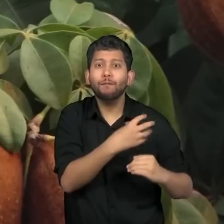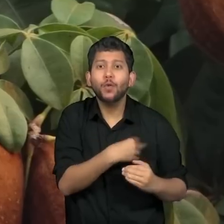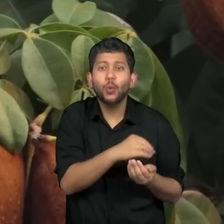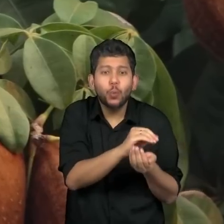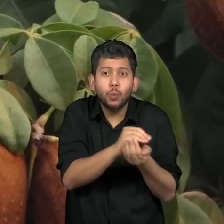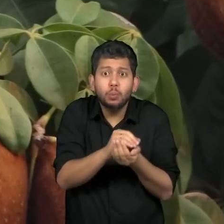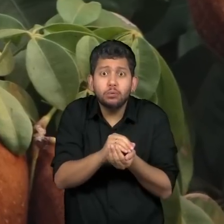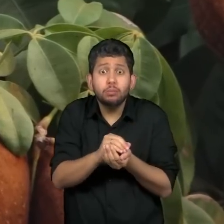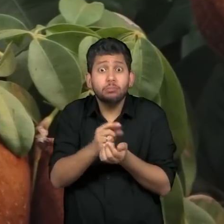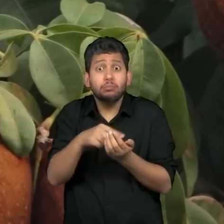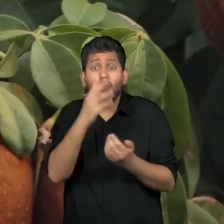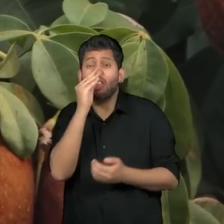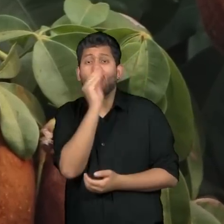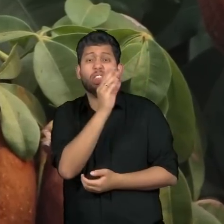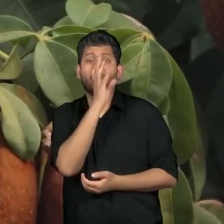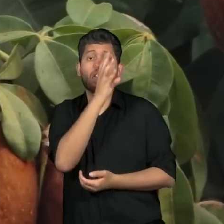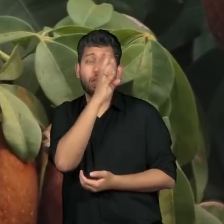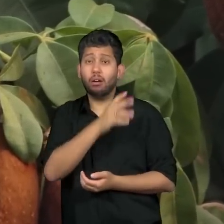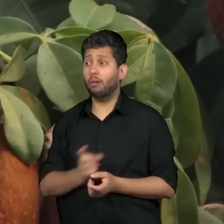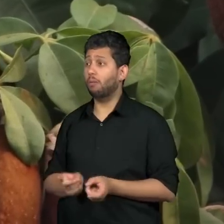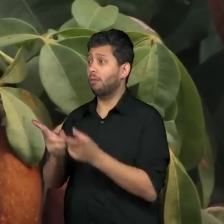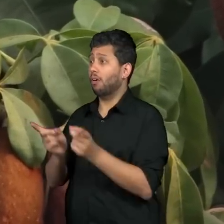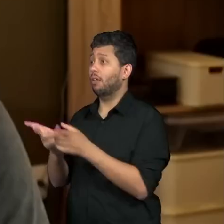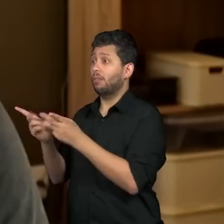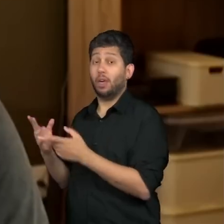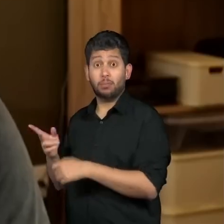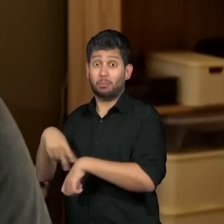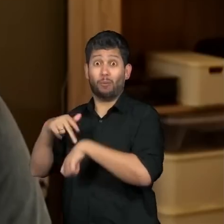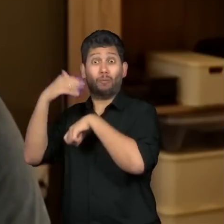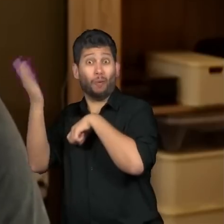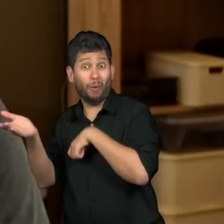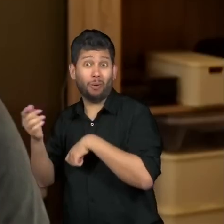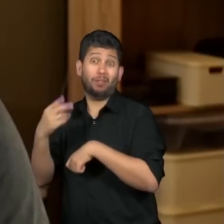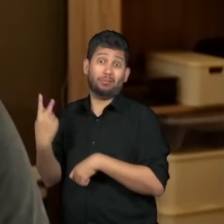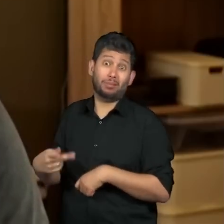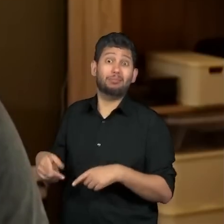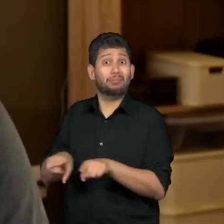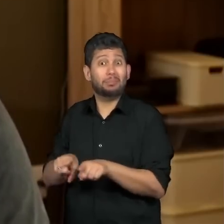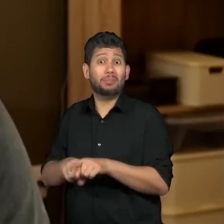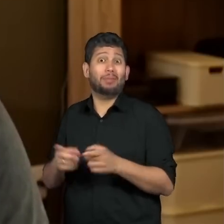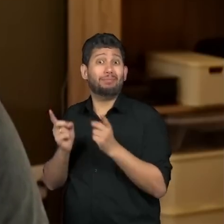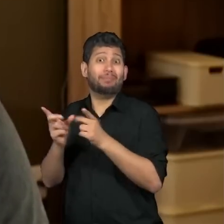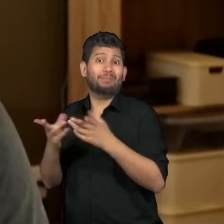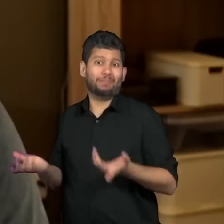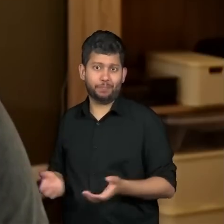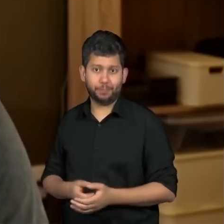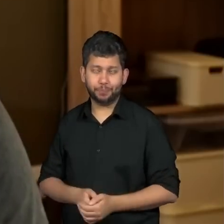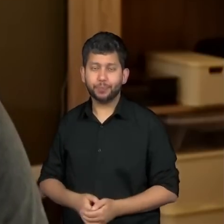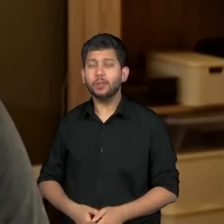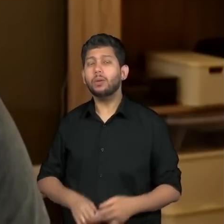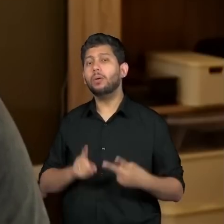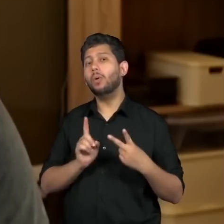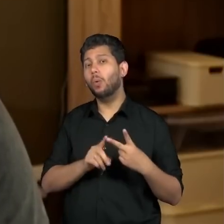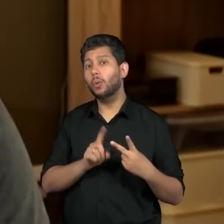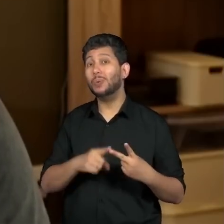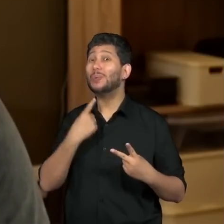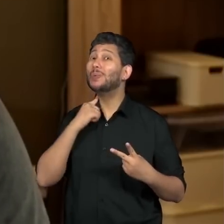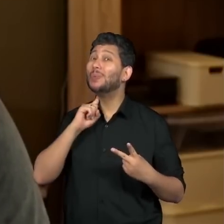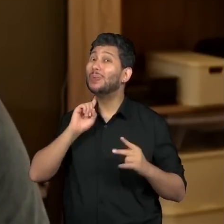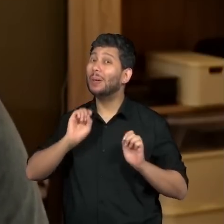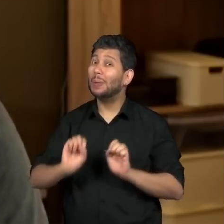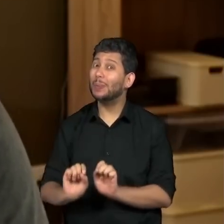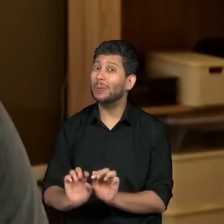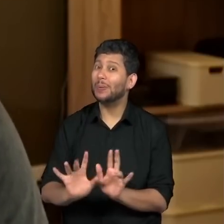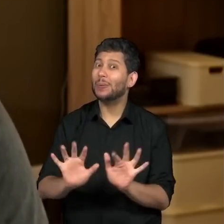de forma ilegal e vendem para o mercado nacional ou para o exterior. Temos também a questão da poluição,